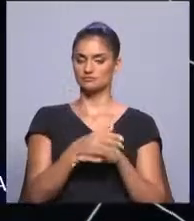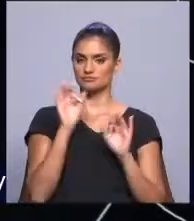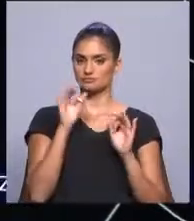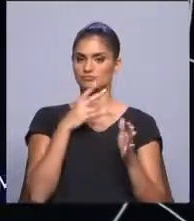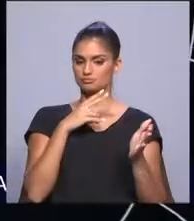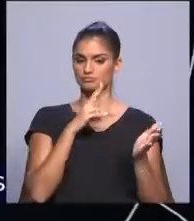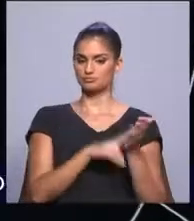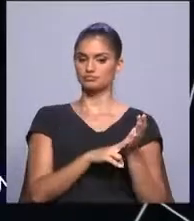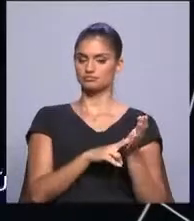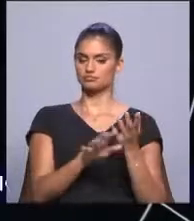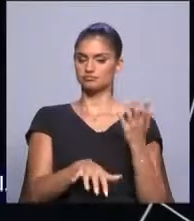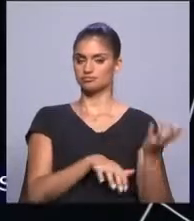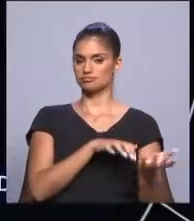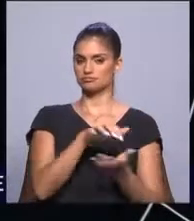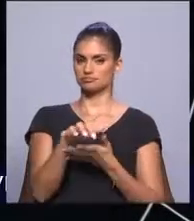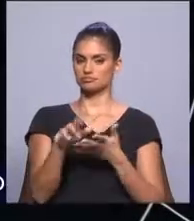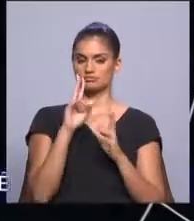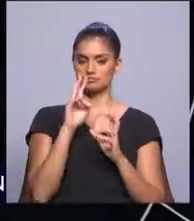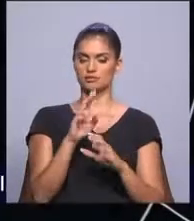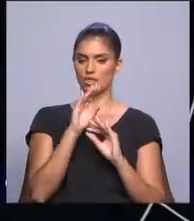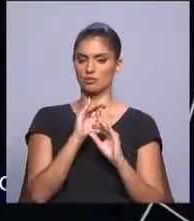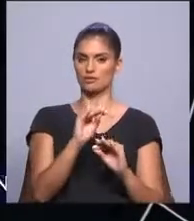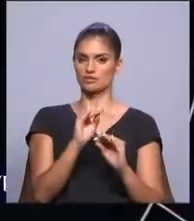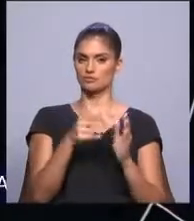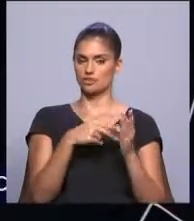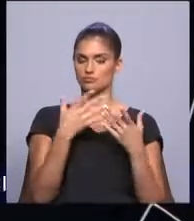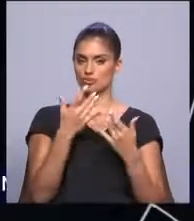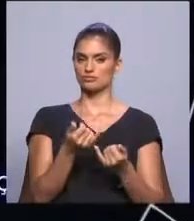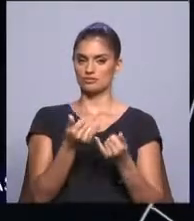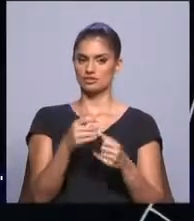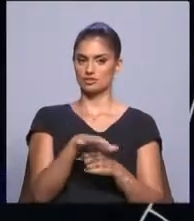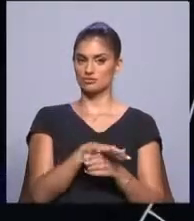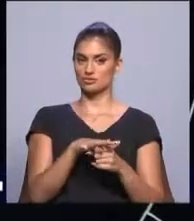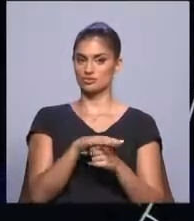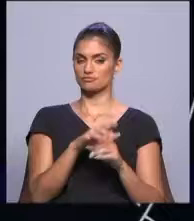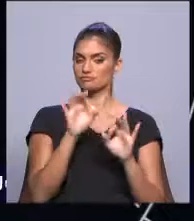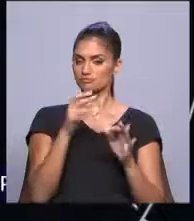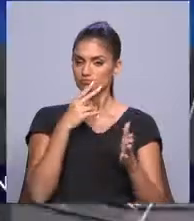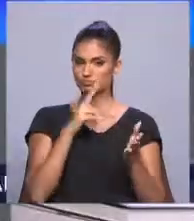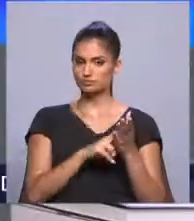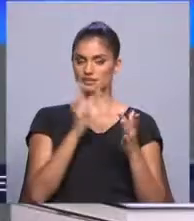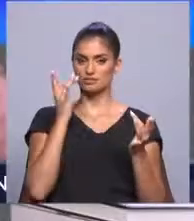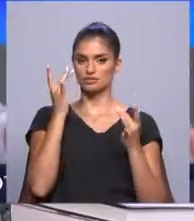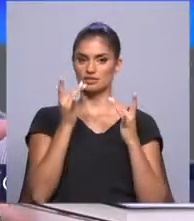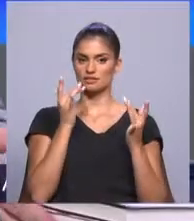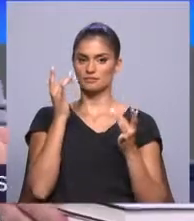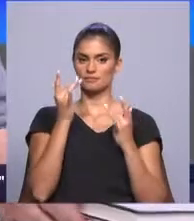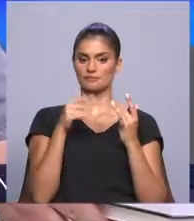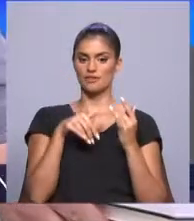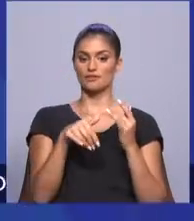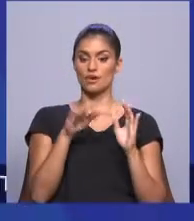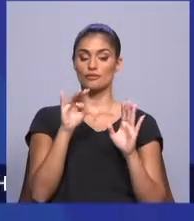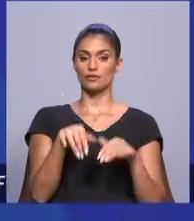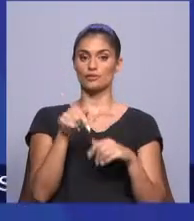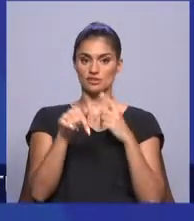autenticamente um fator revolucionário nas futuras explorações da Lua. Vamos esperar pelas próximas missões para confirmar esta teoria. Sim, muito bem. Olha, e para terminar, então